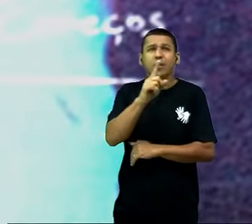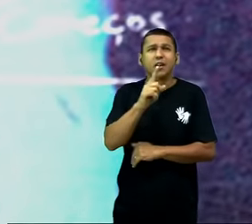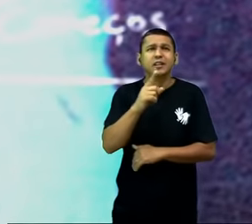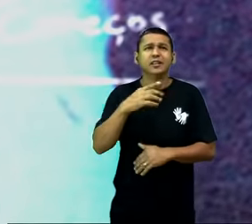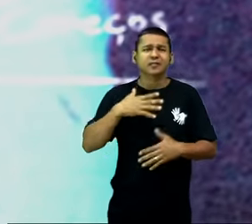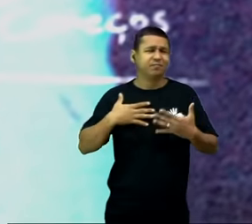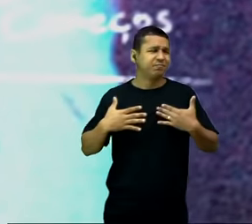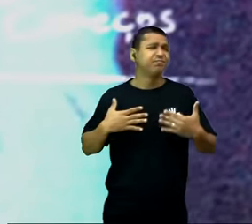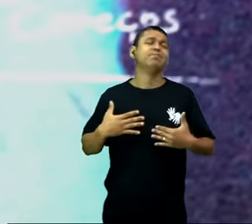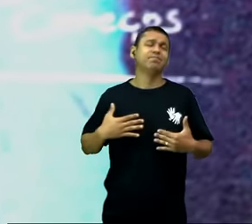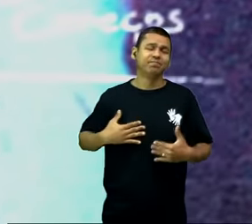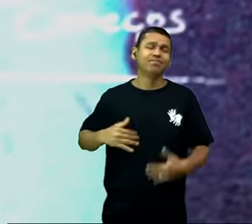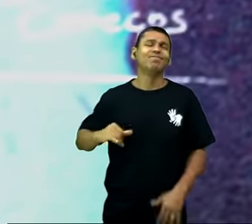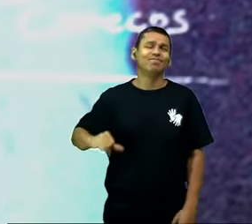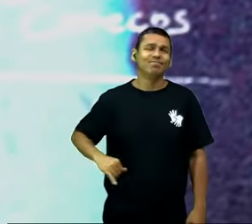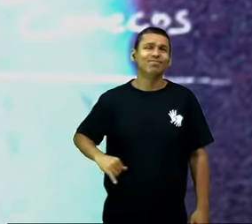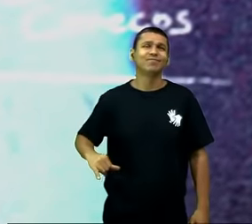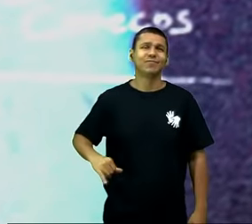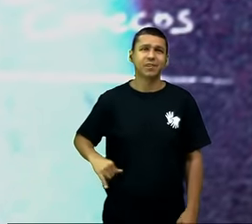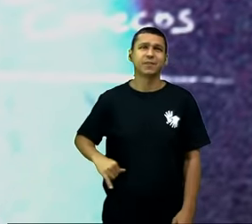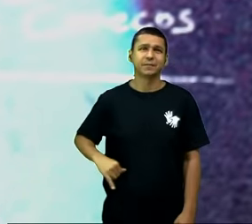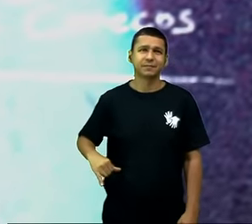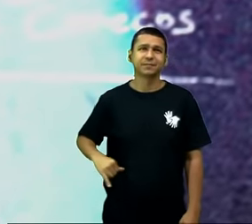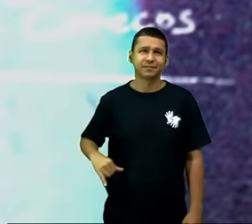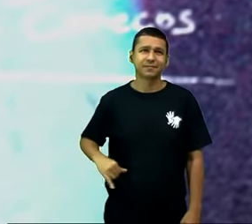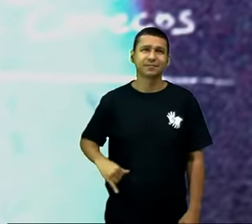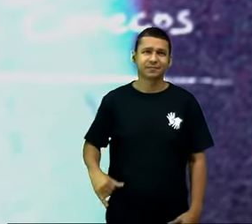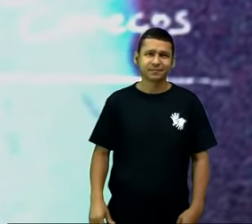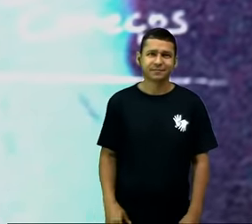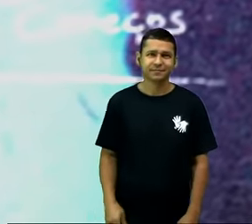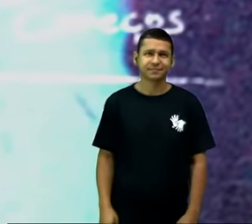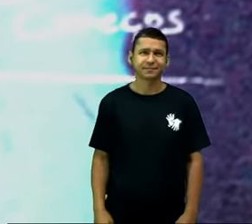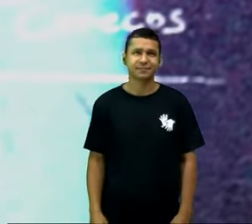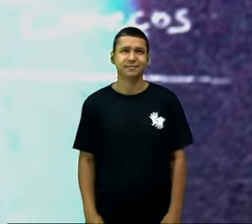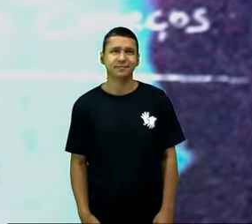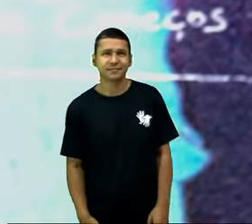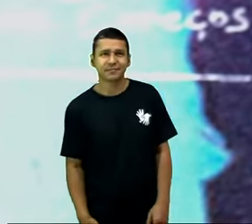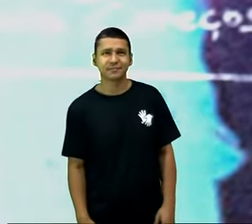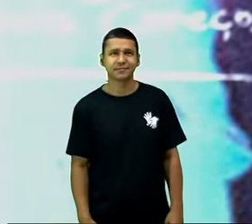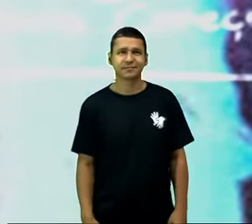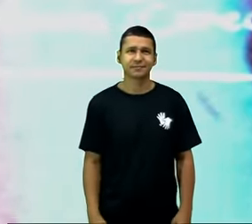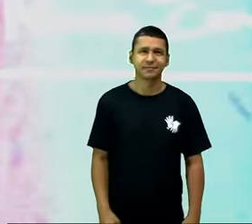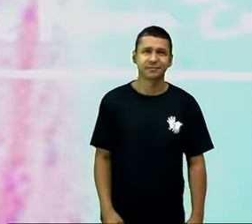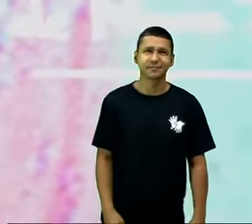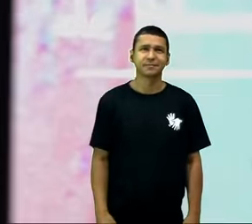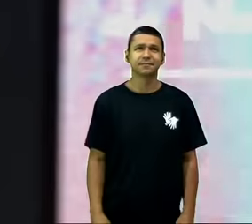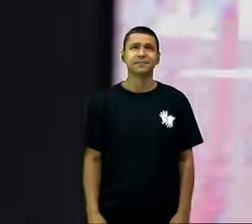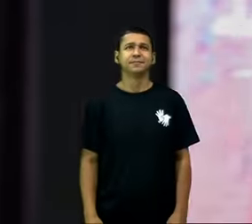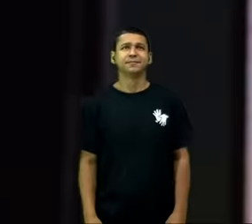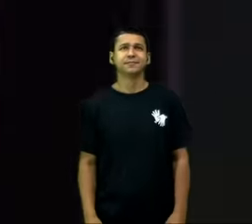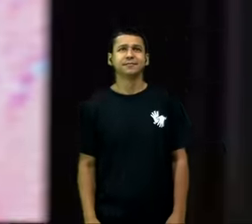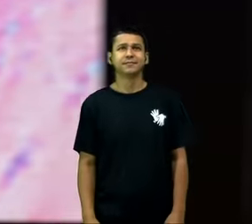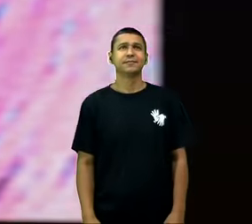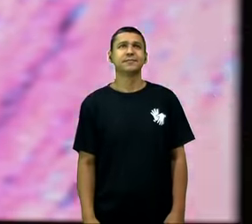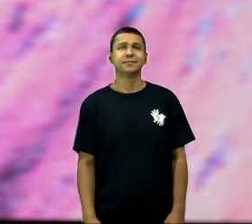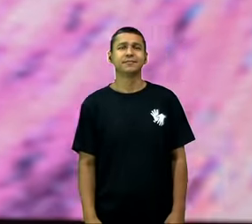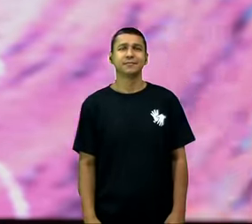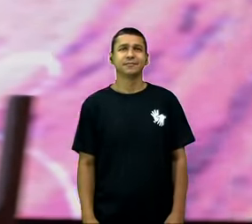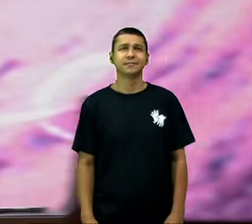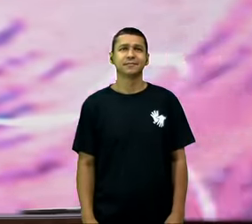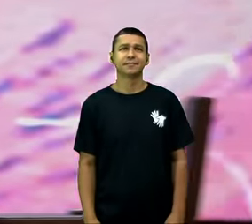possibilidade de entregar, levanta a mão, deixa eu ver. Pronto, pode levantar. É, tem gente que não levantou porque é mentiroso mesmo, Deus vai tratar com ele hoje.